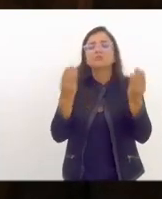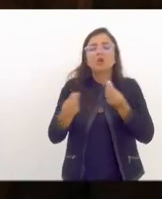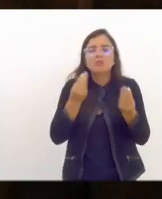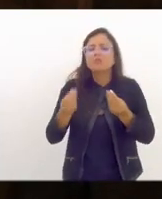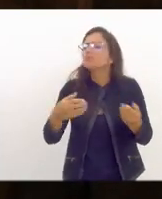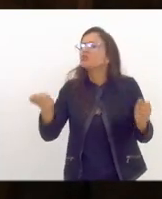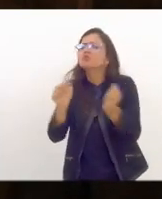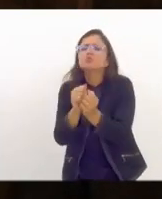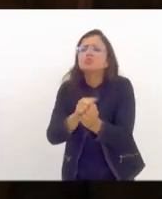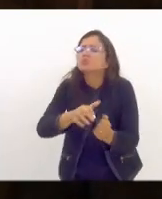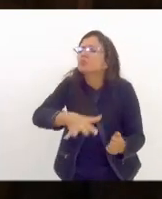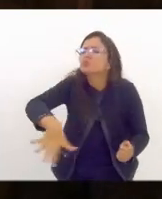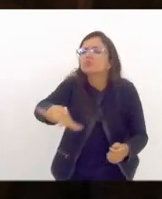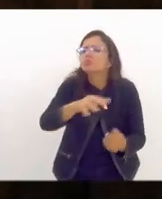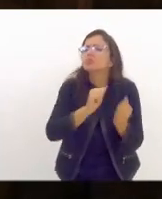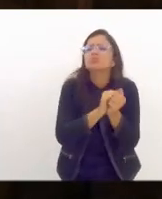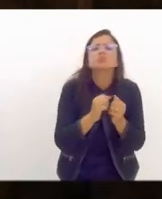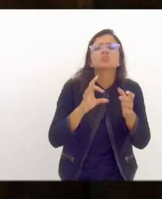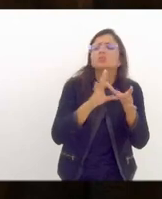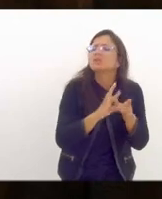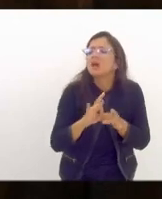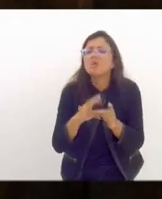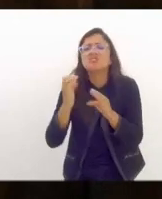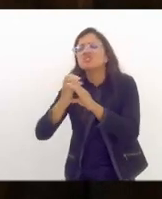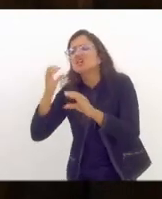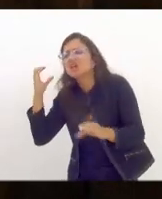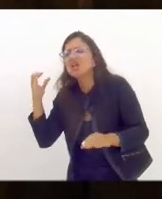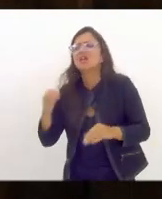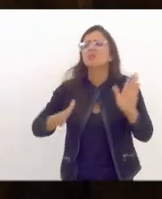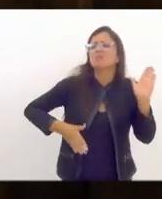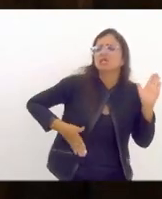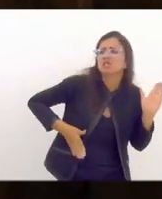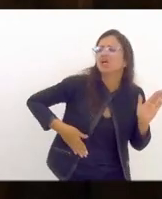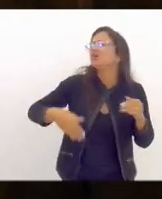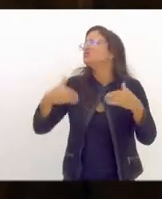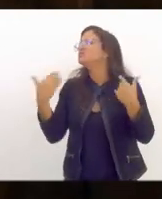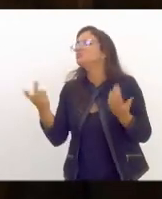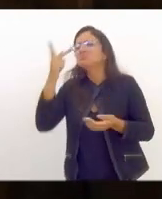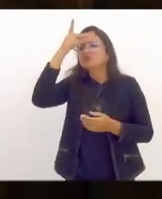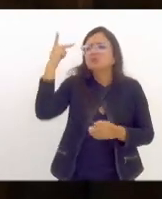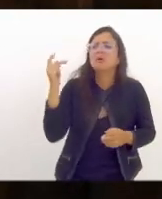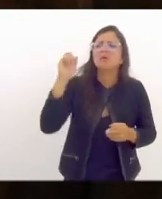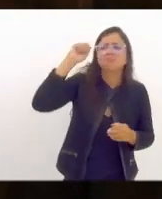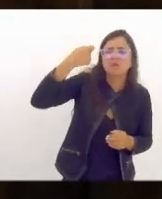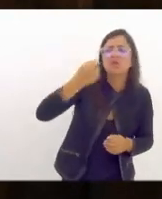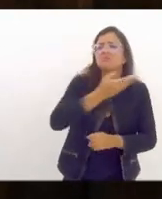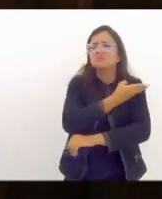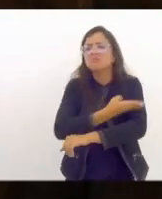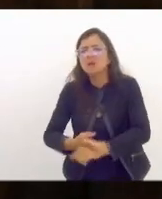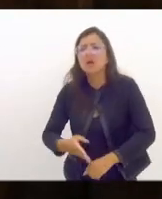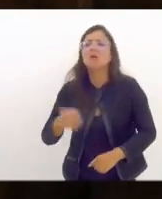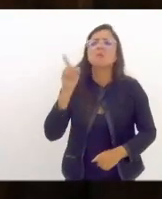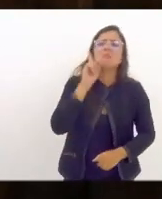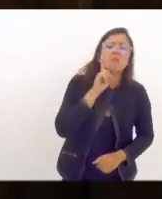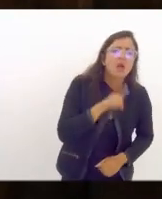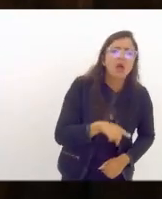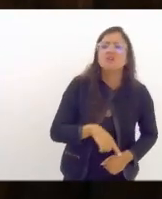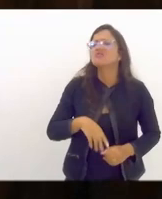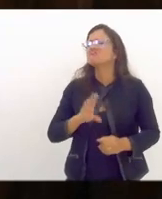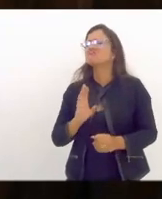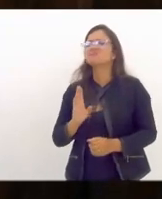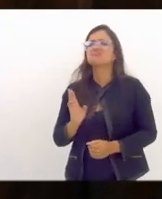traficante ao lado do engenheiro onde pretos pardos brancos de todos os genes e matrizes